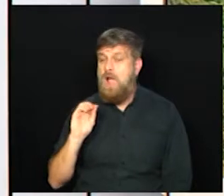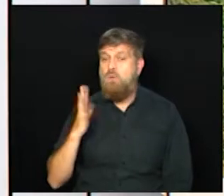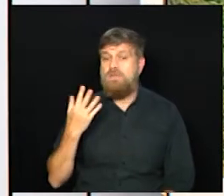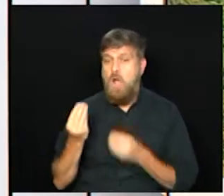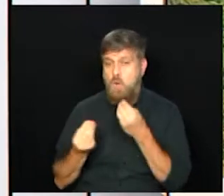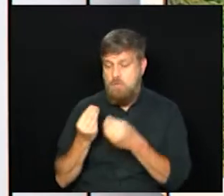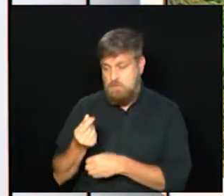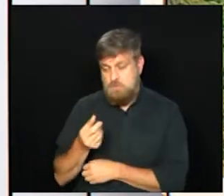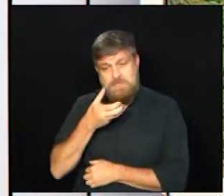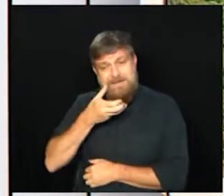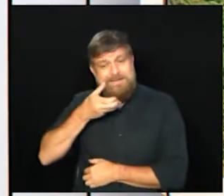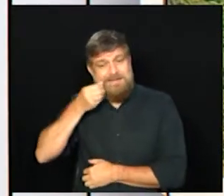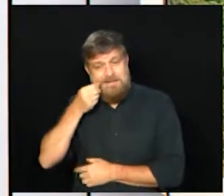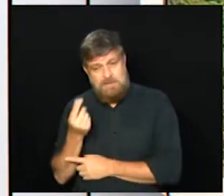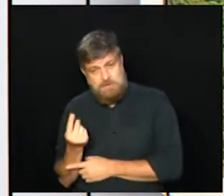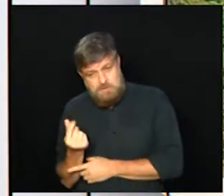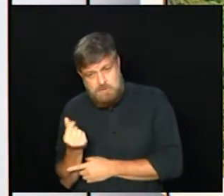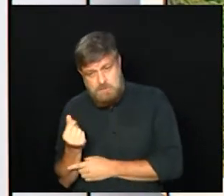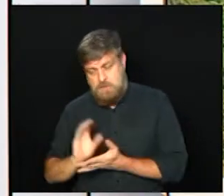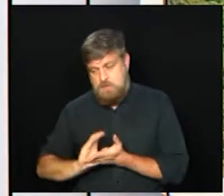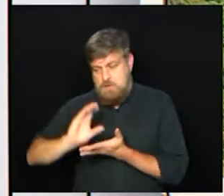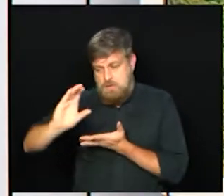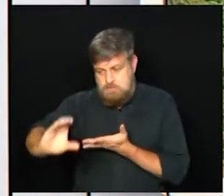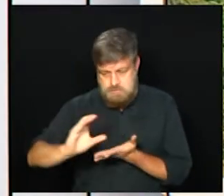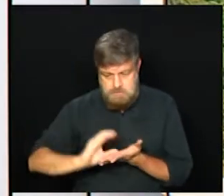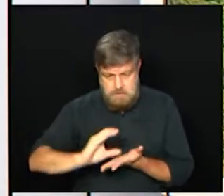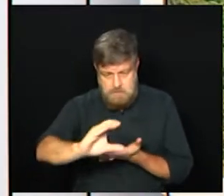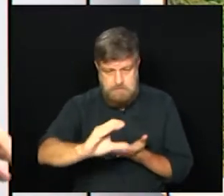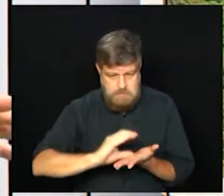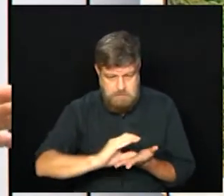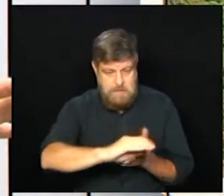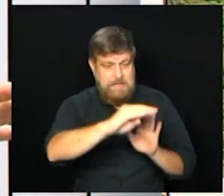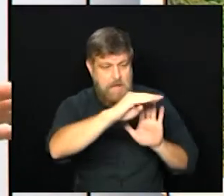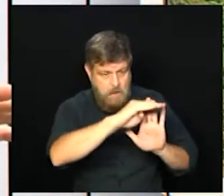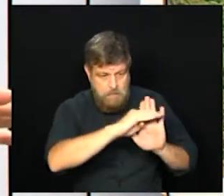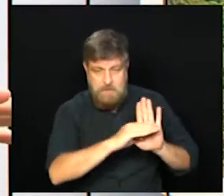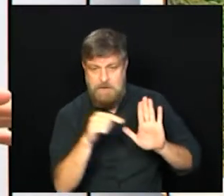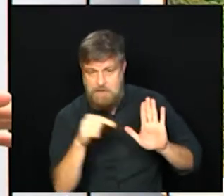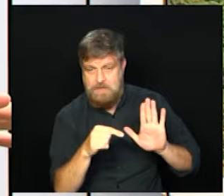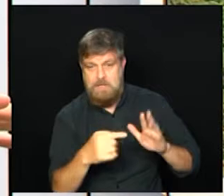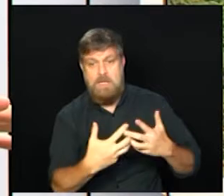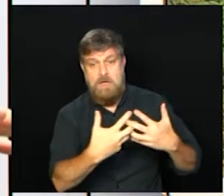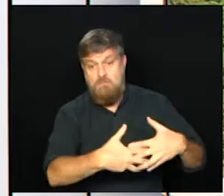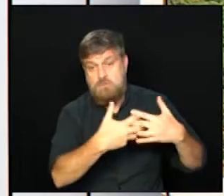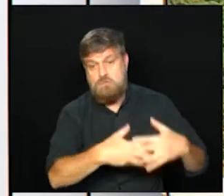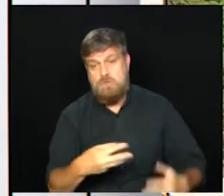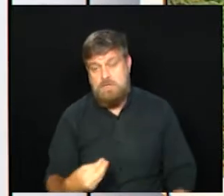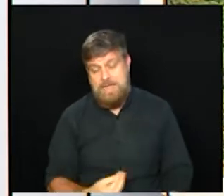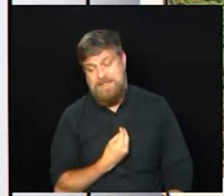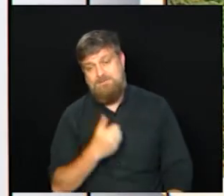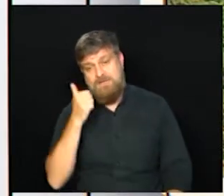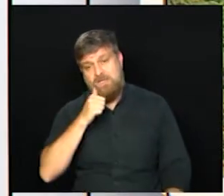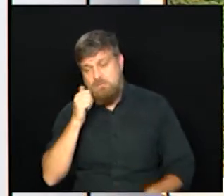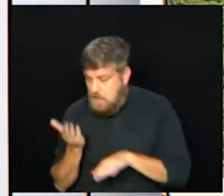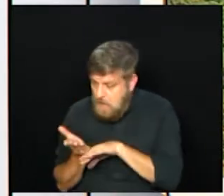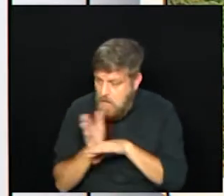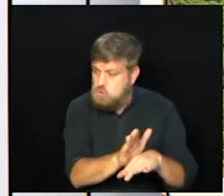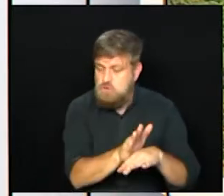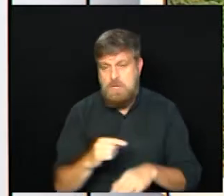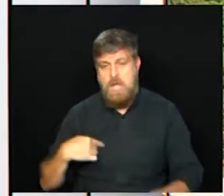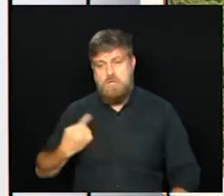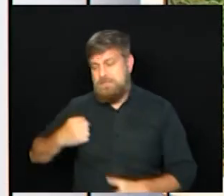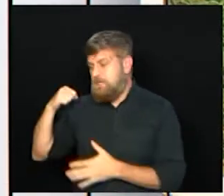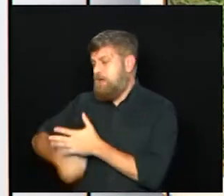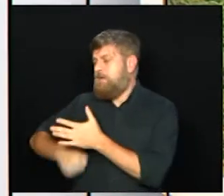orçamento, com verba, com destinação e com programa que, de fato, atenda a vida das mulheres. E aí a nossa luta, a nossa